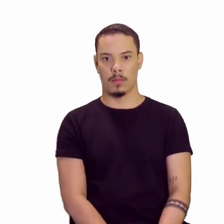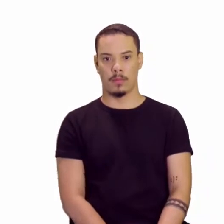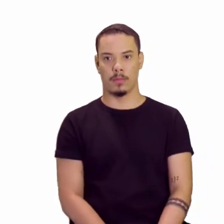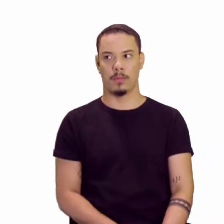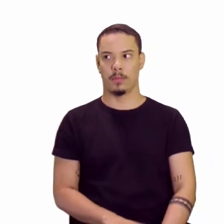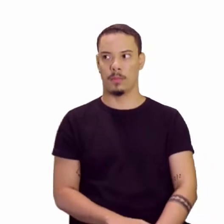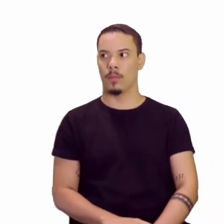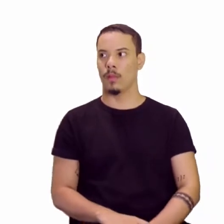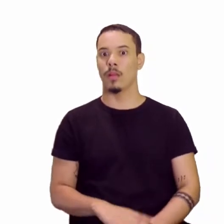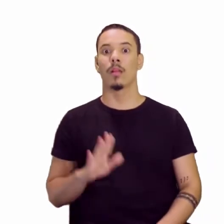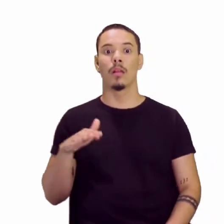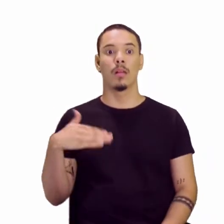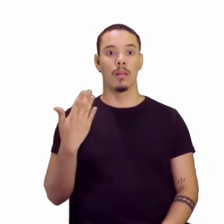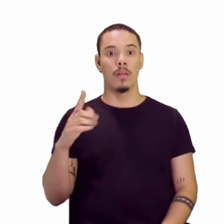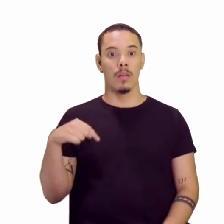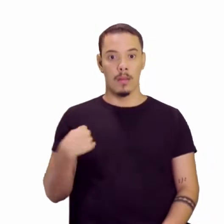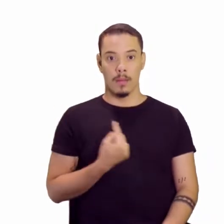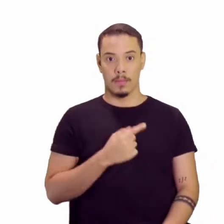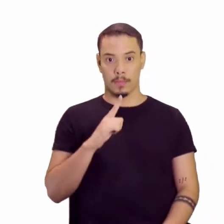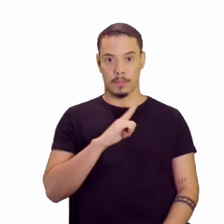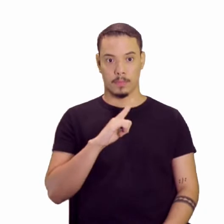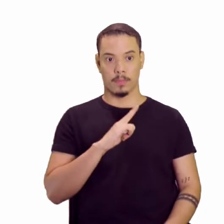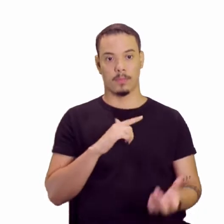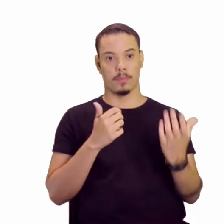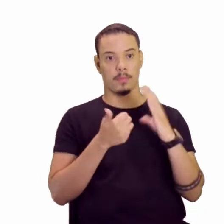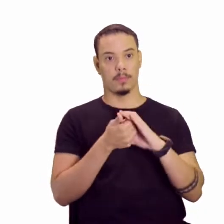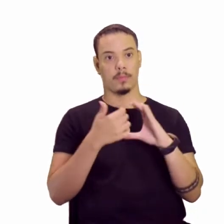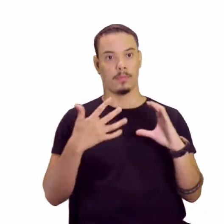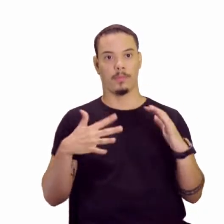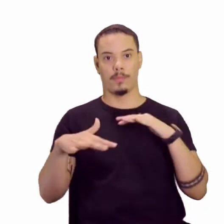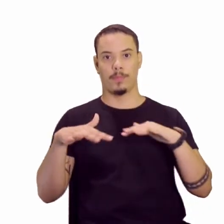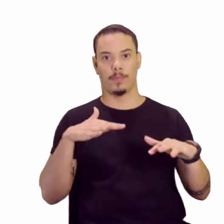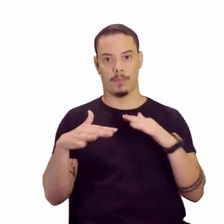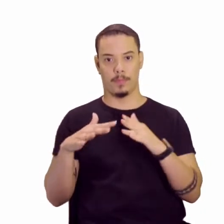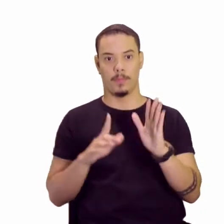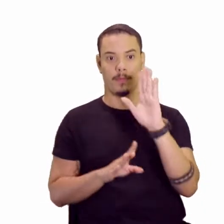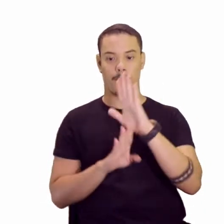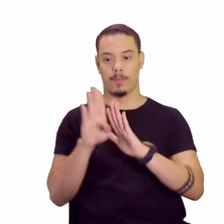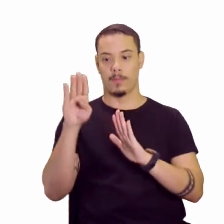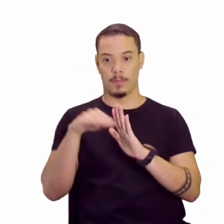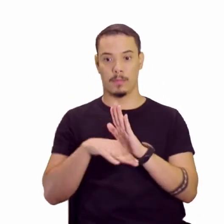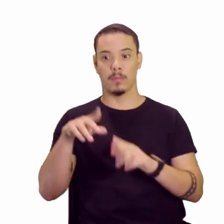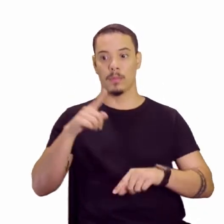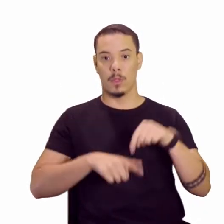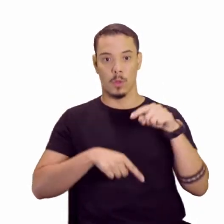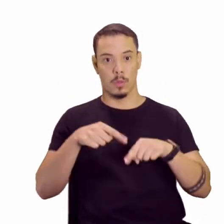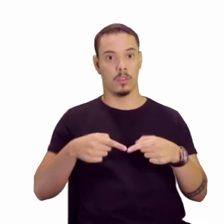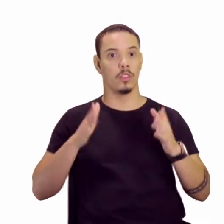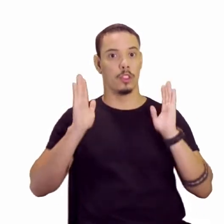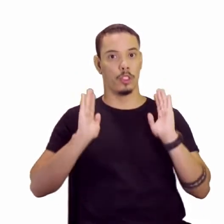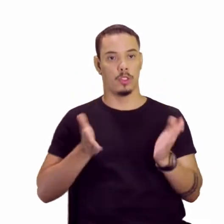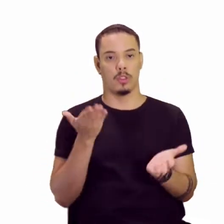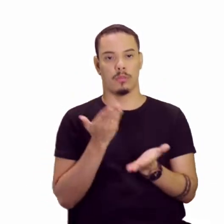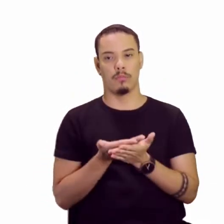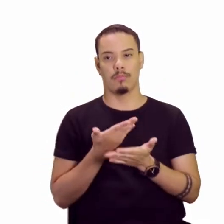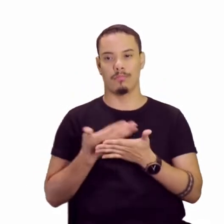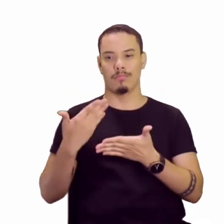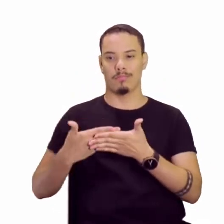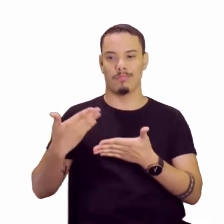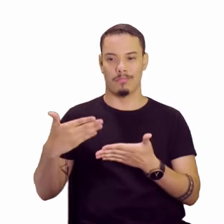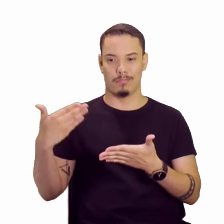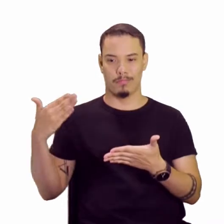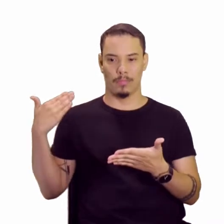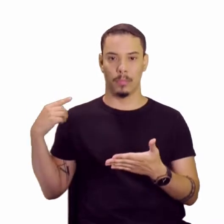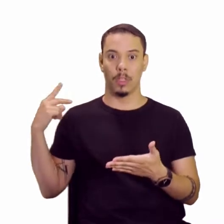temos, ó, as características desses movimentos de subida e descida foram objetos de estudo desde os tempos